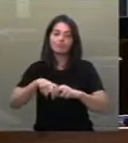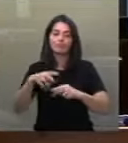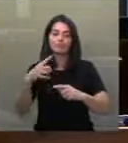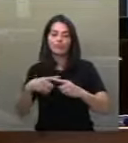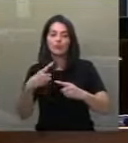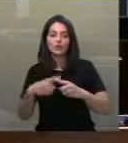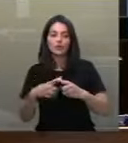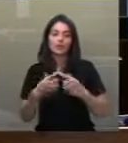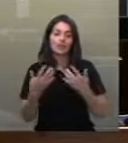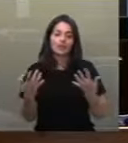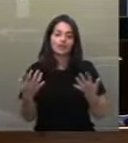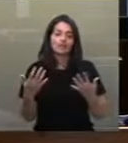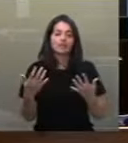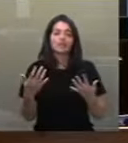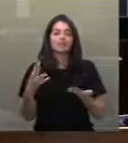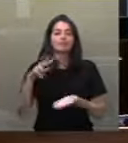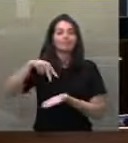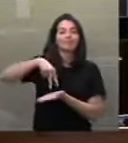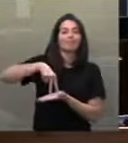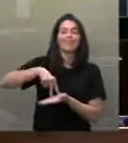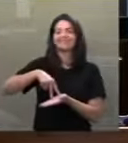de procedimento.